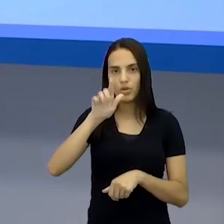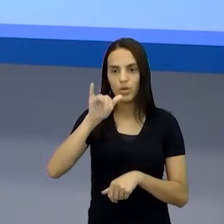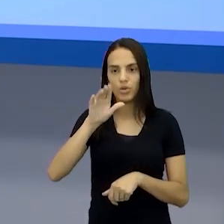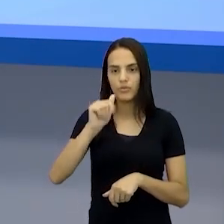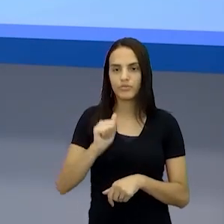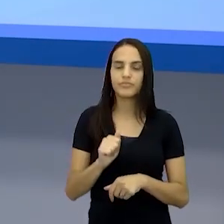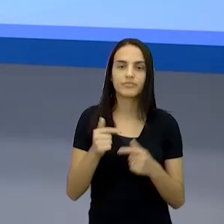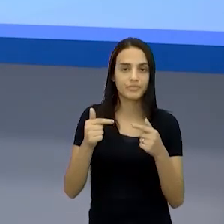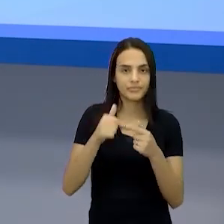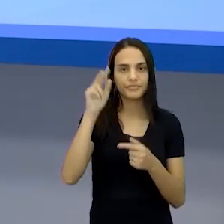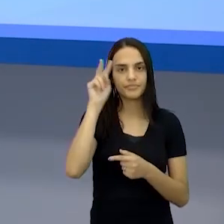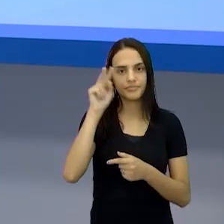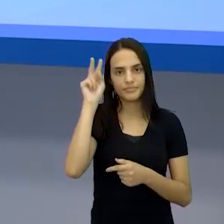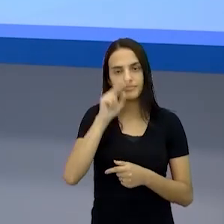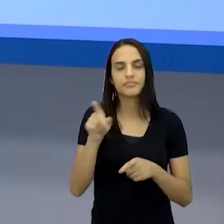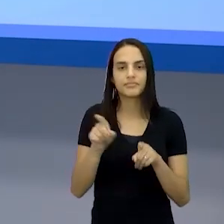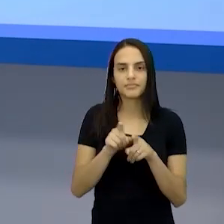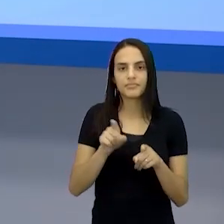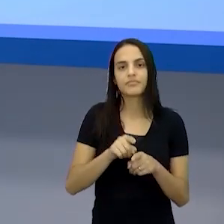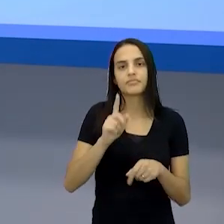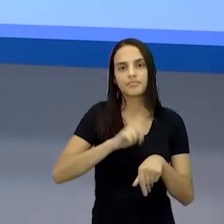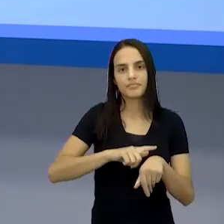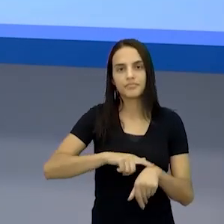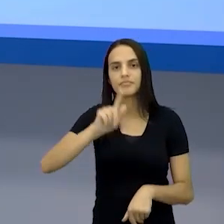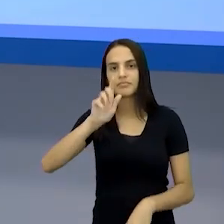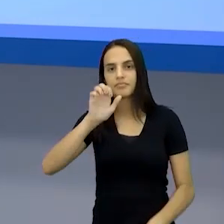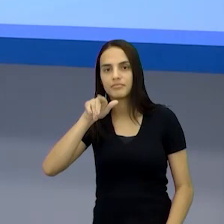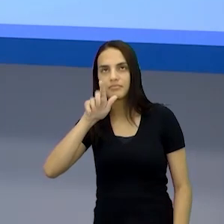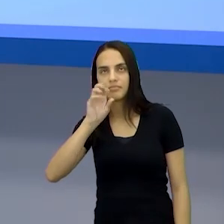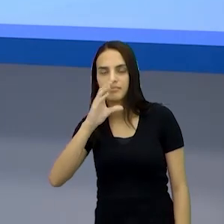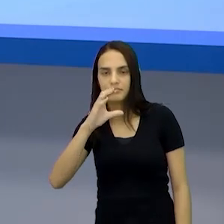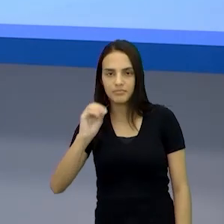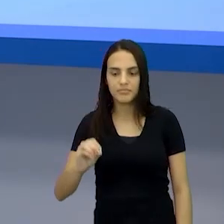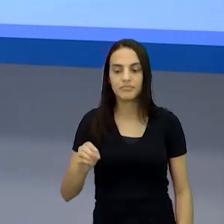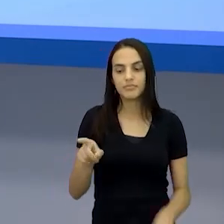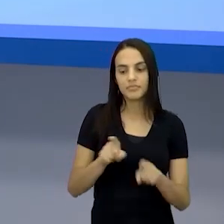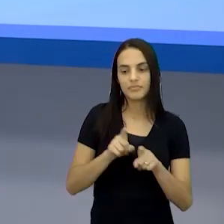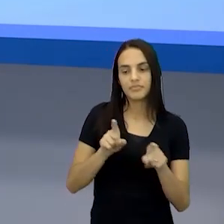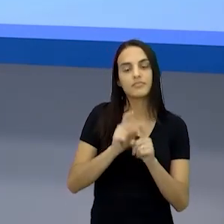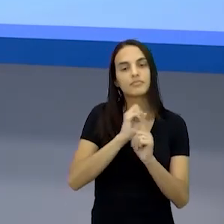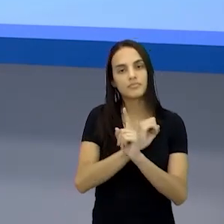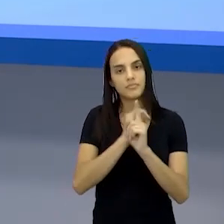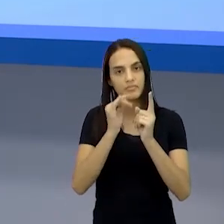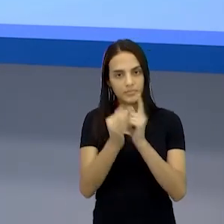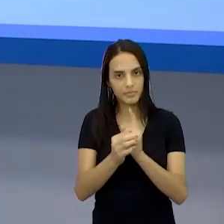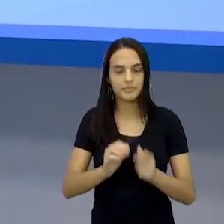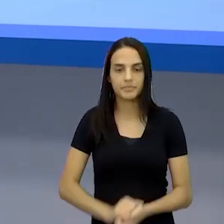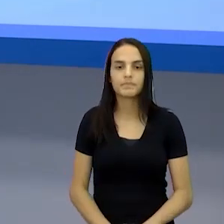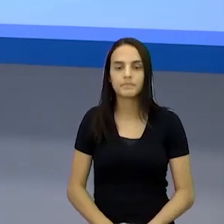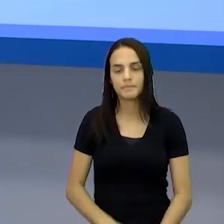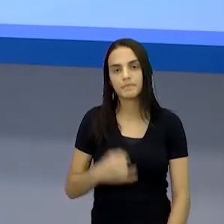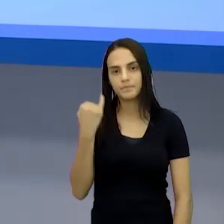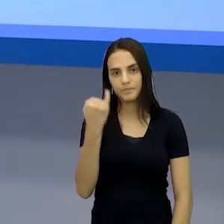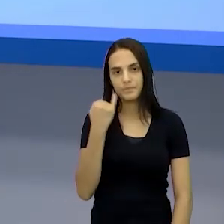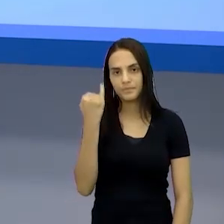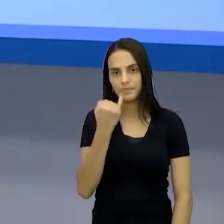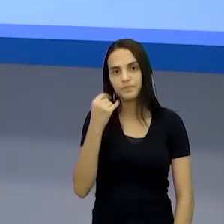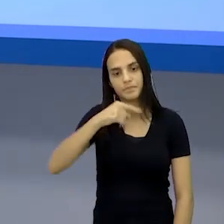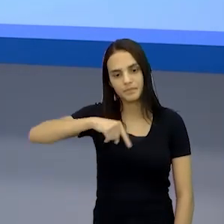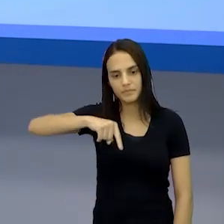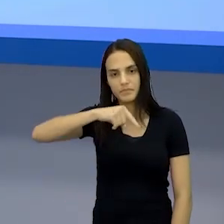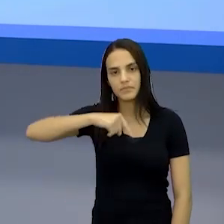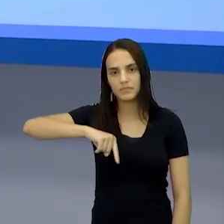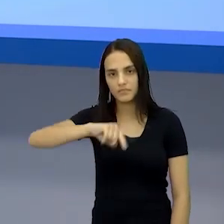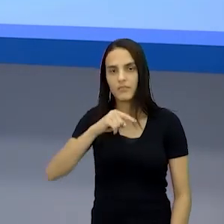história, tendo o tempo geológico em geografia, o tempo histórico da sociedade em história. Então é importante a gente